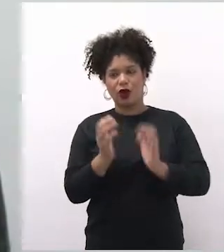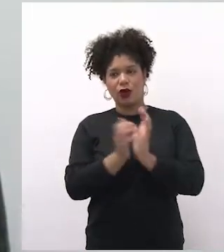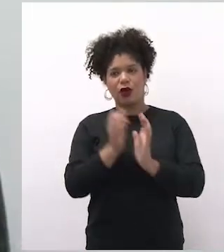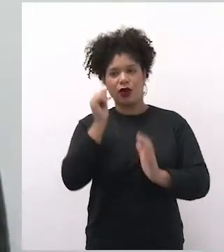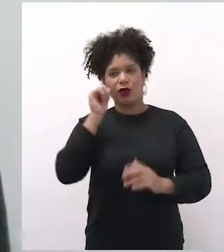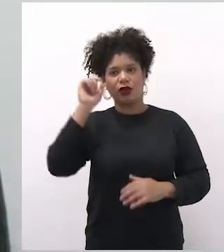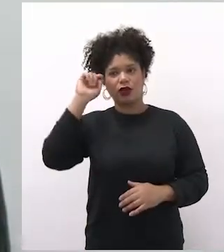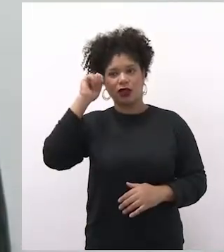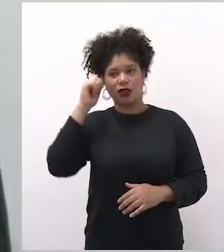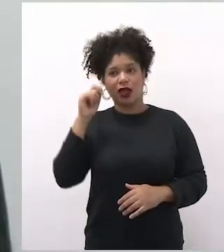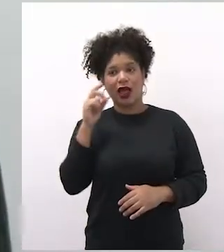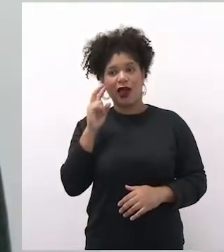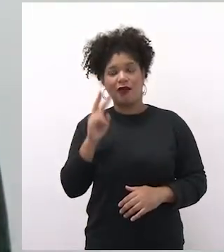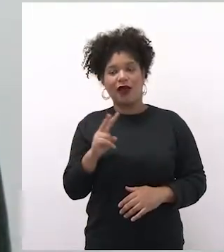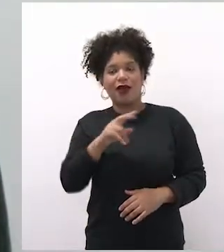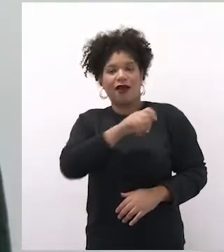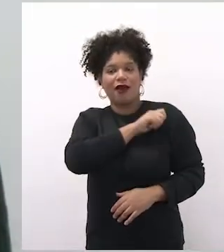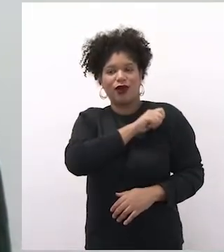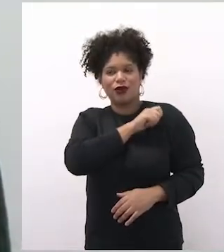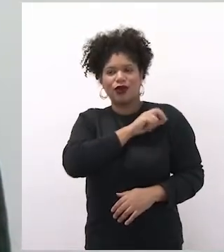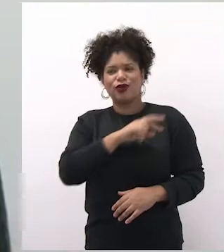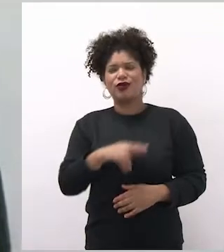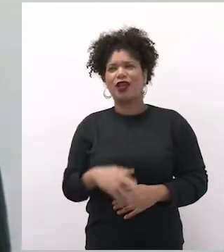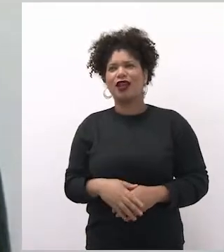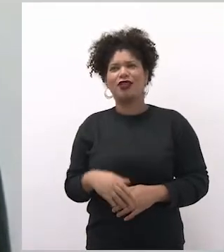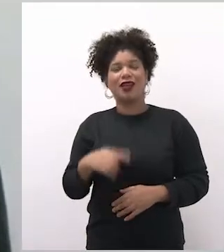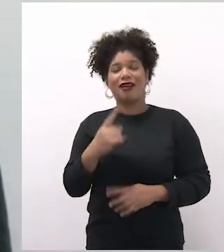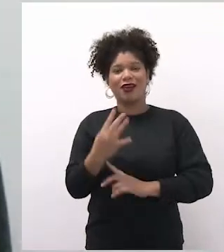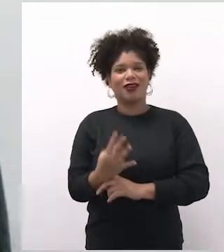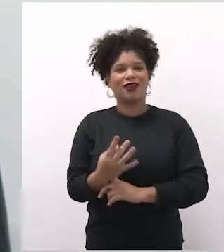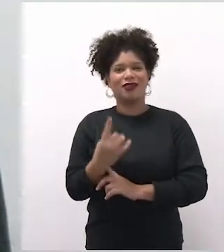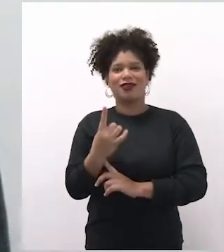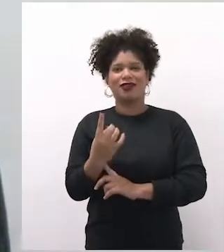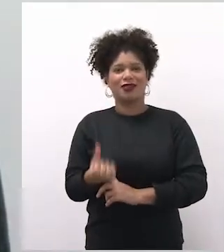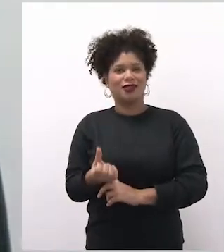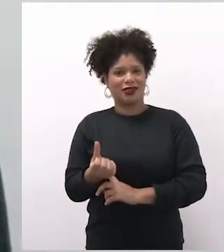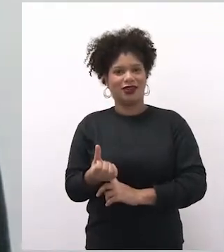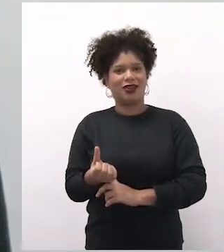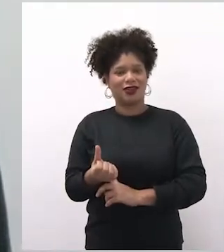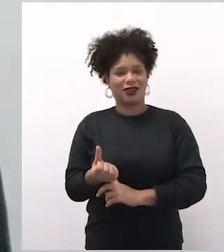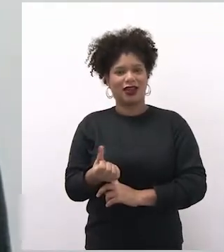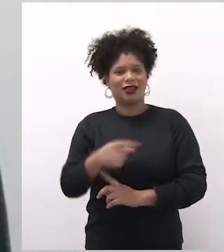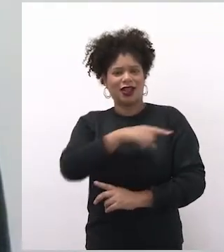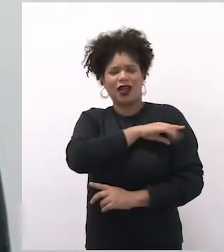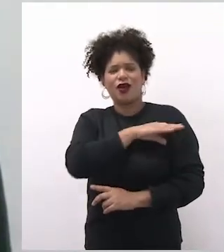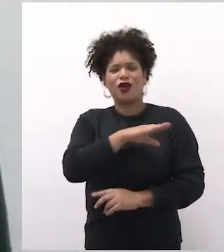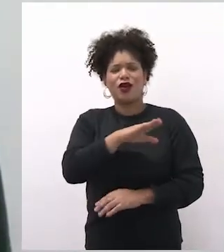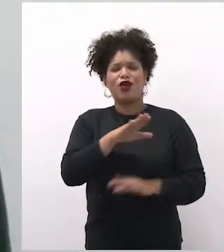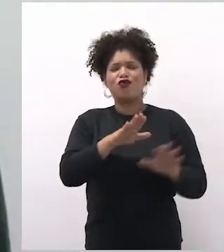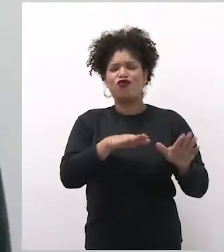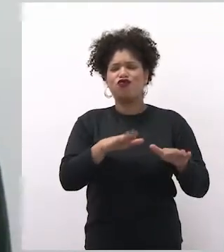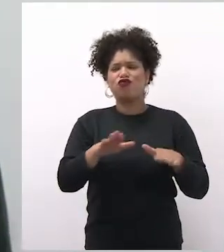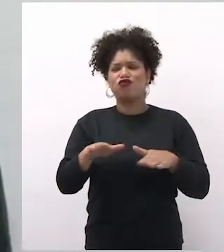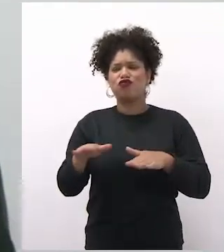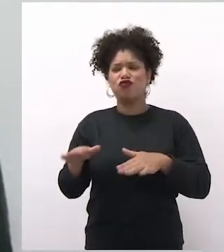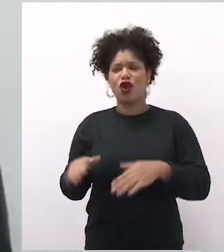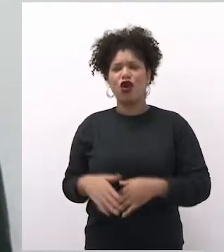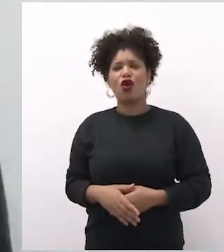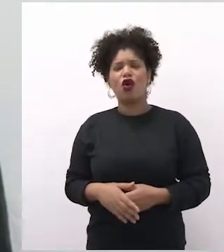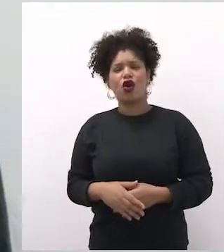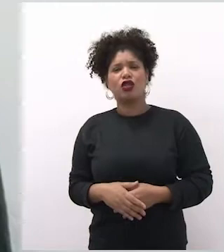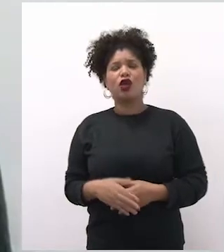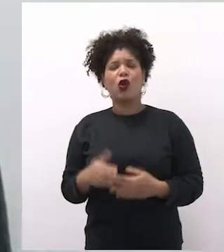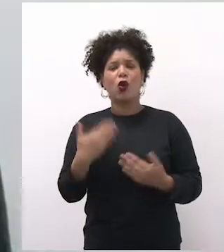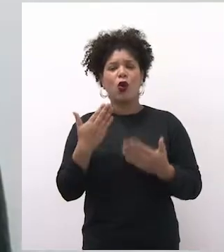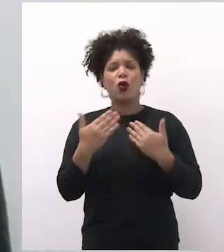que você vê adolescentes de 14, 16 anos, a gente discutiu com eles nesse